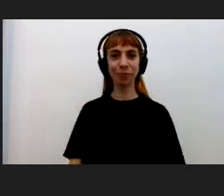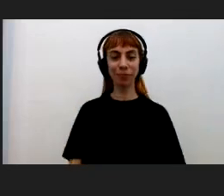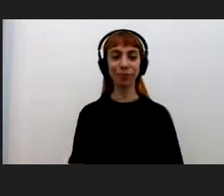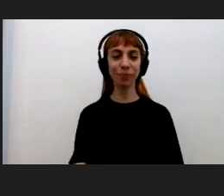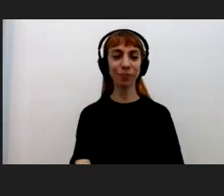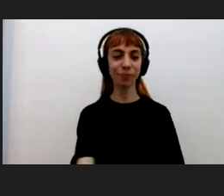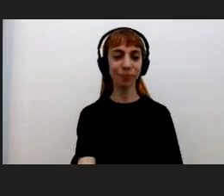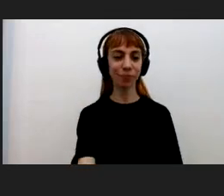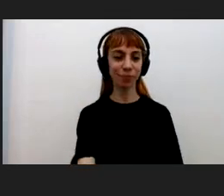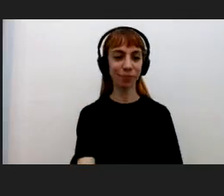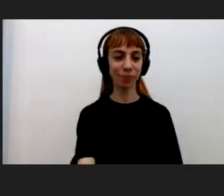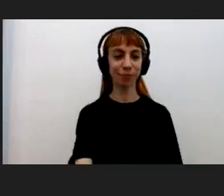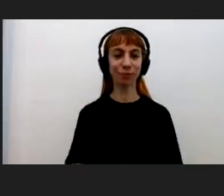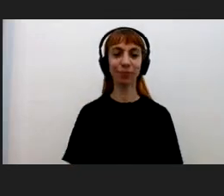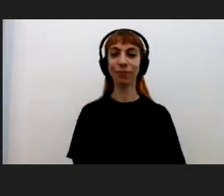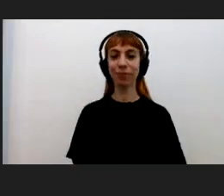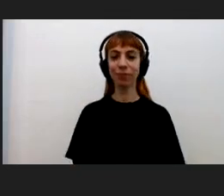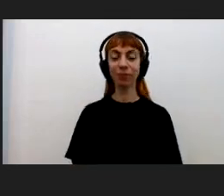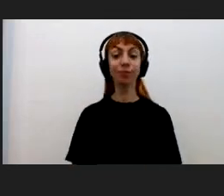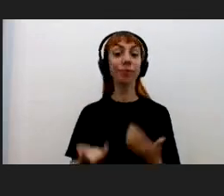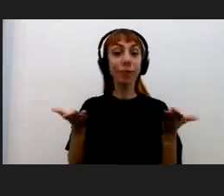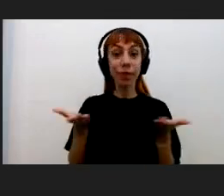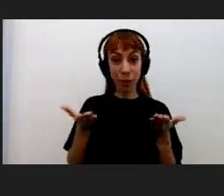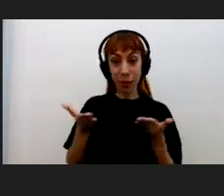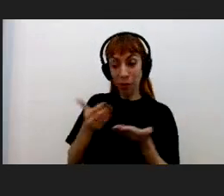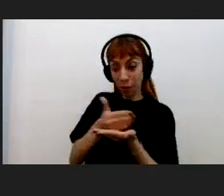Eu vou dar início a essas discussões, mas antes eu queria mencionar